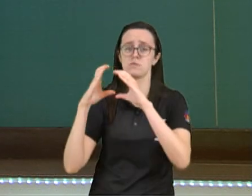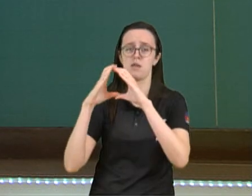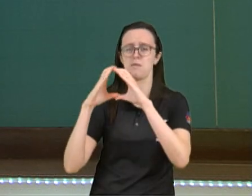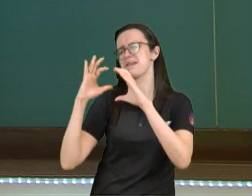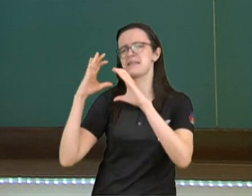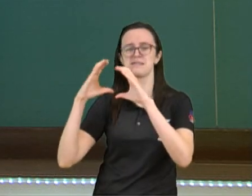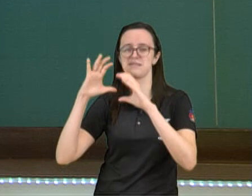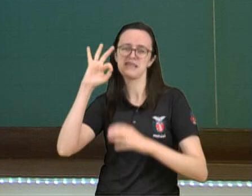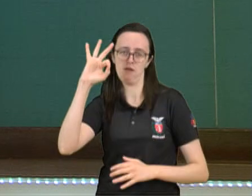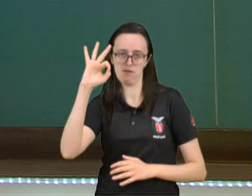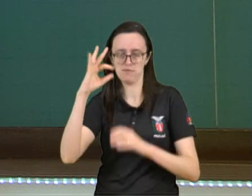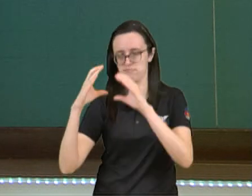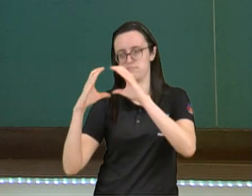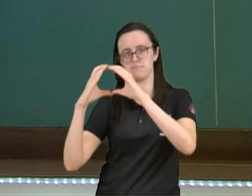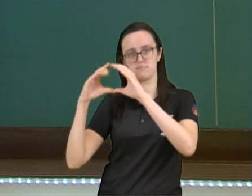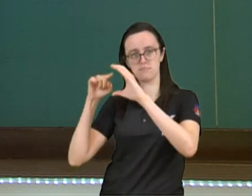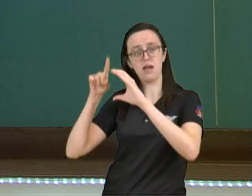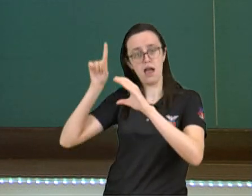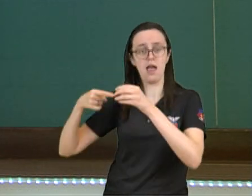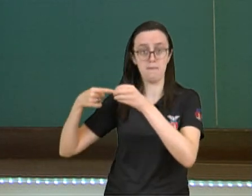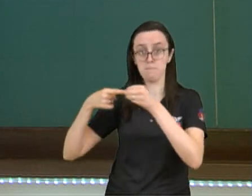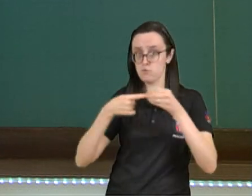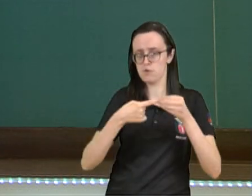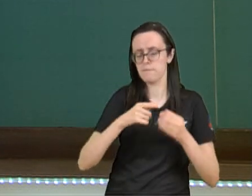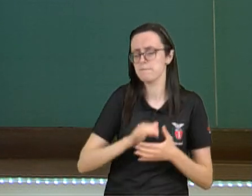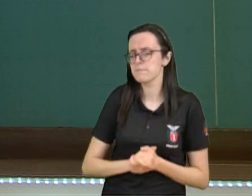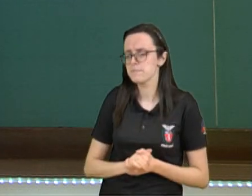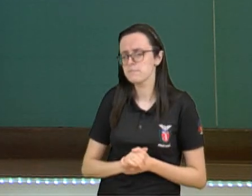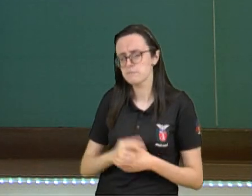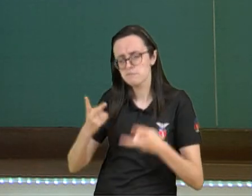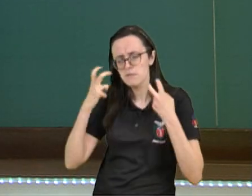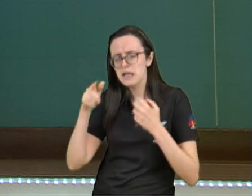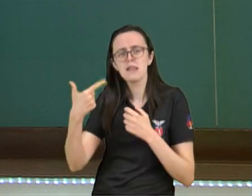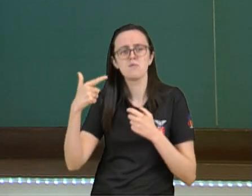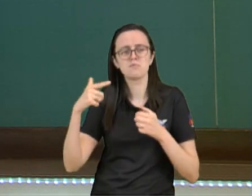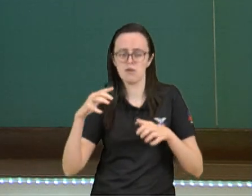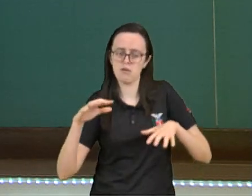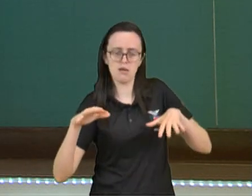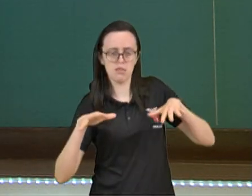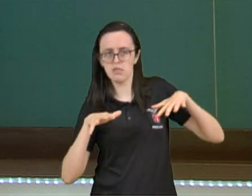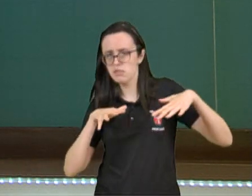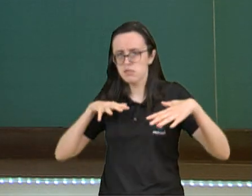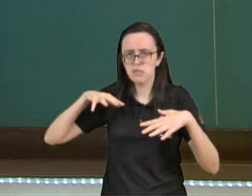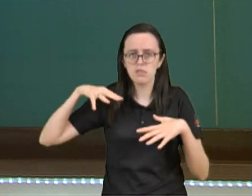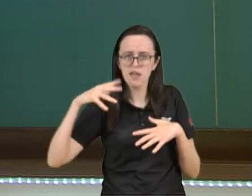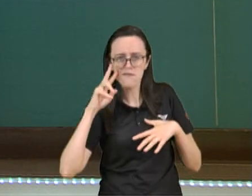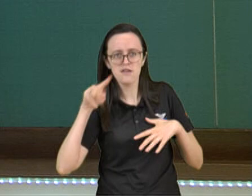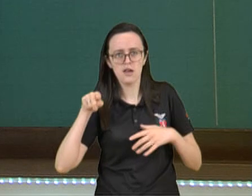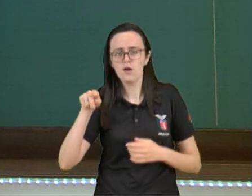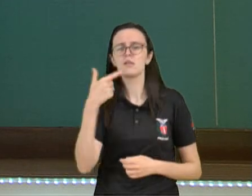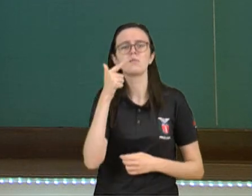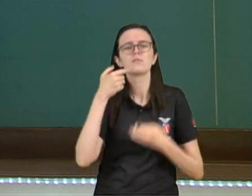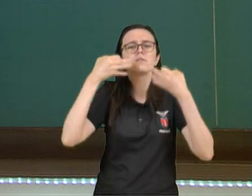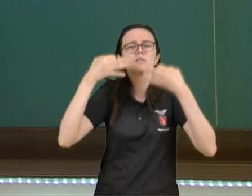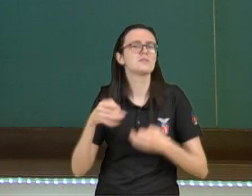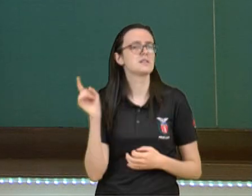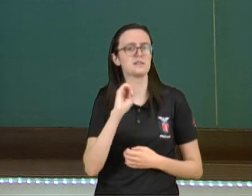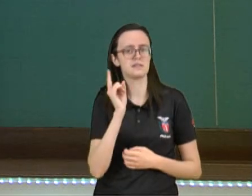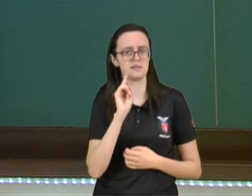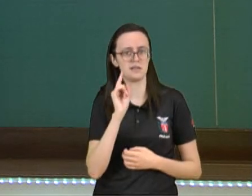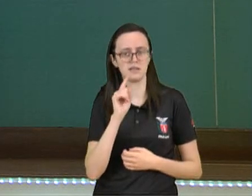um organismo celular, é um protozoário. Percebam que ele não tem uma forma definida. A membrana plasmática